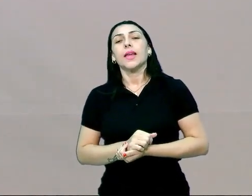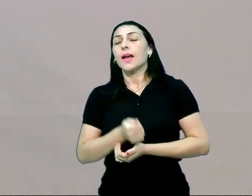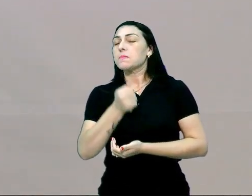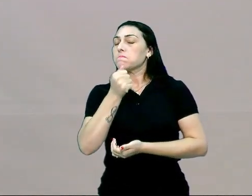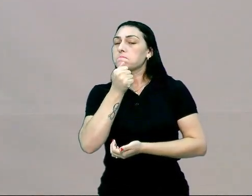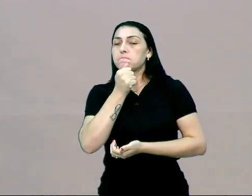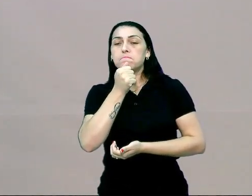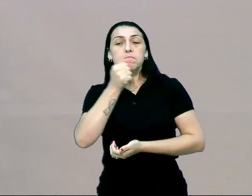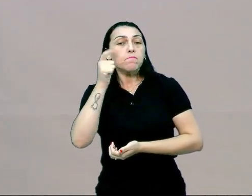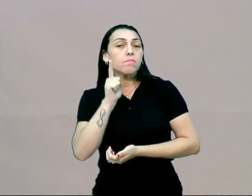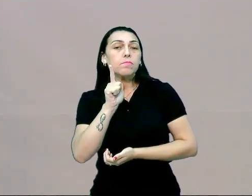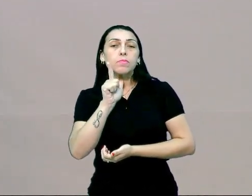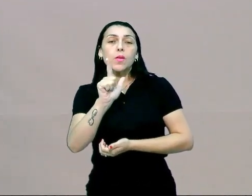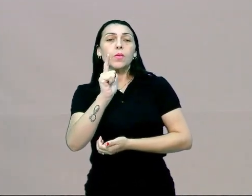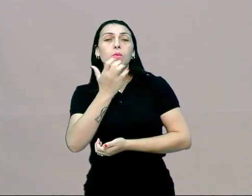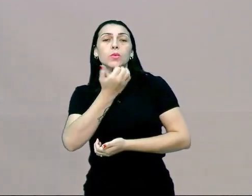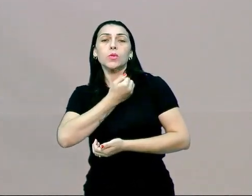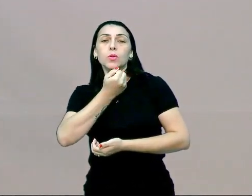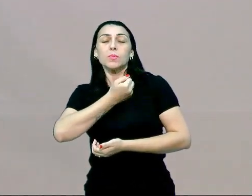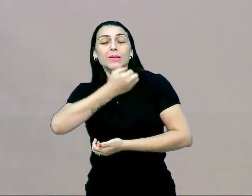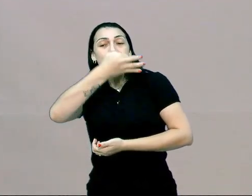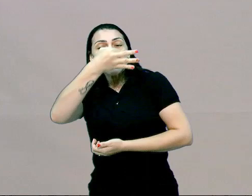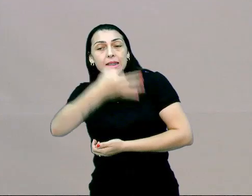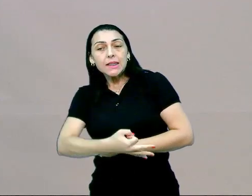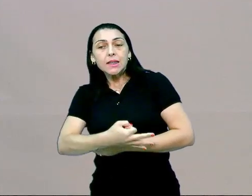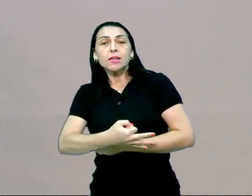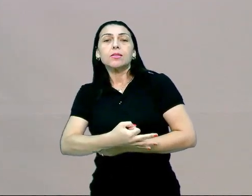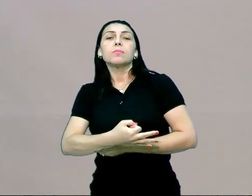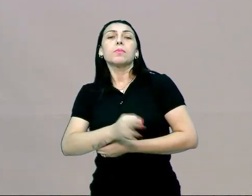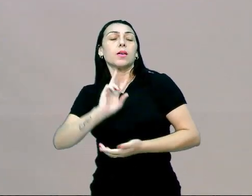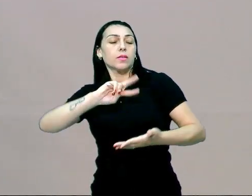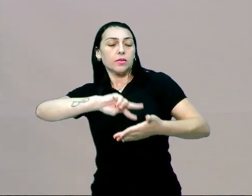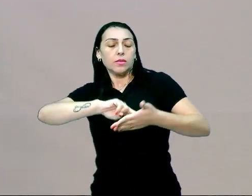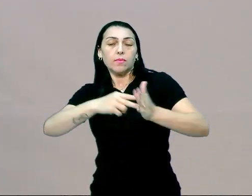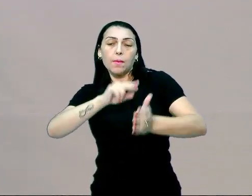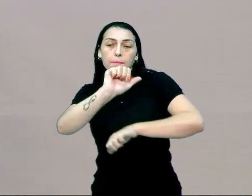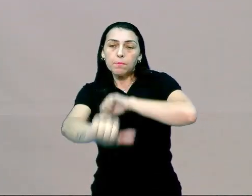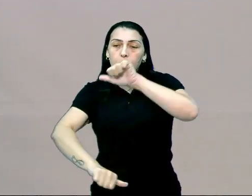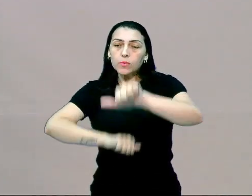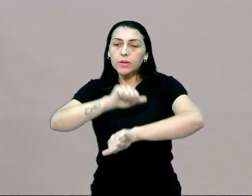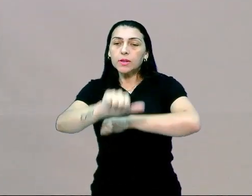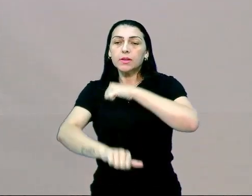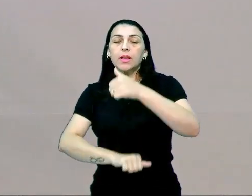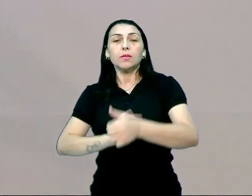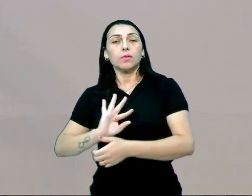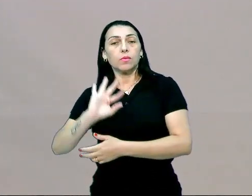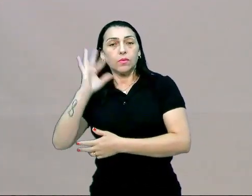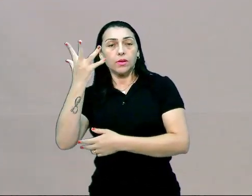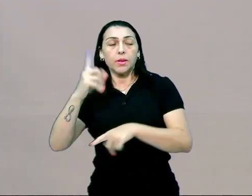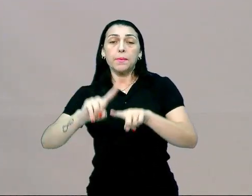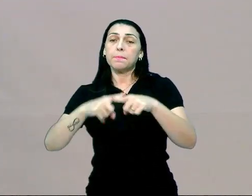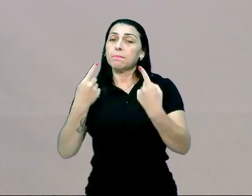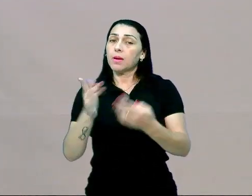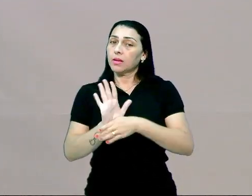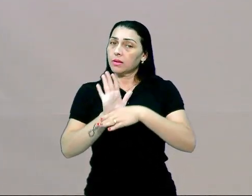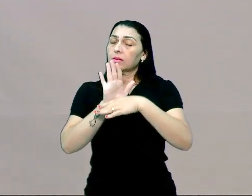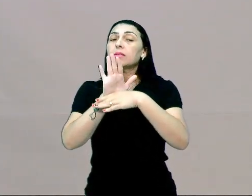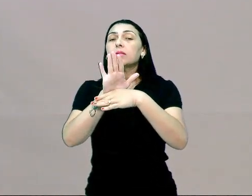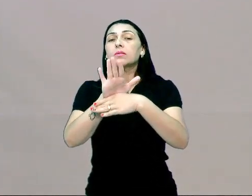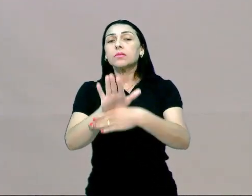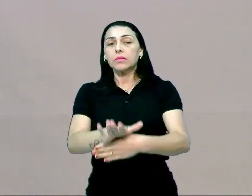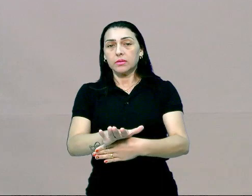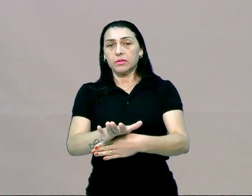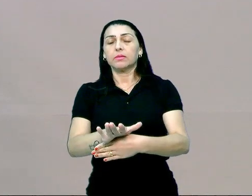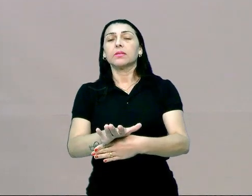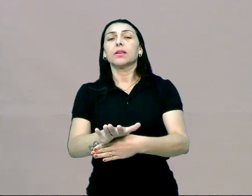não atingimos o número ideal para uma significativa mudança de realidade, mas contribuições,